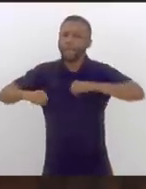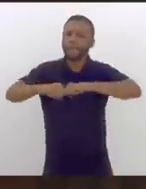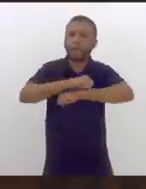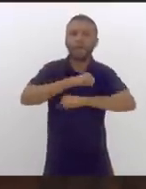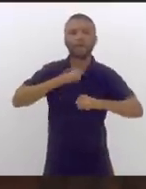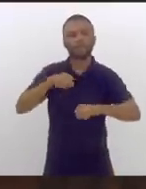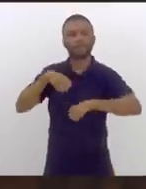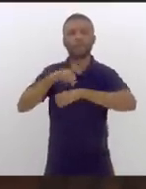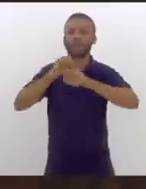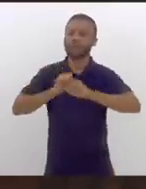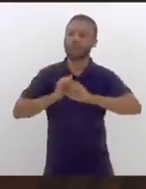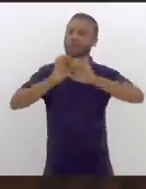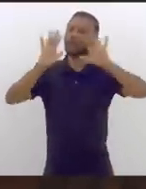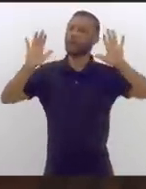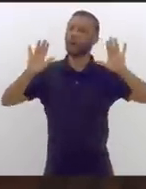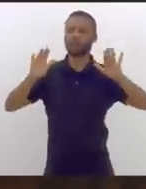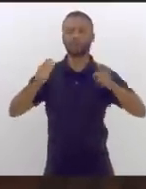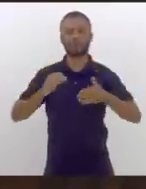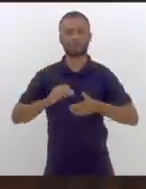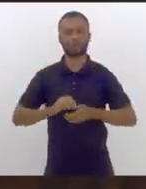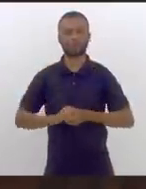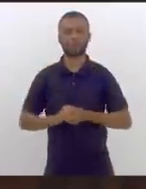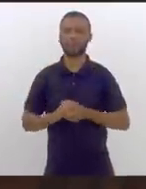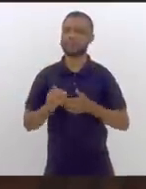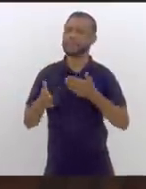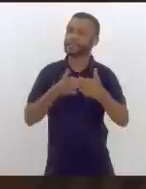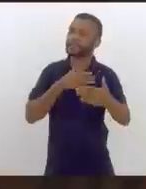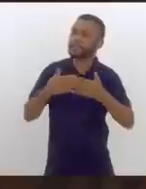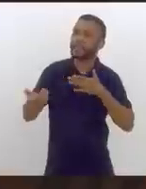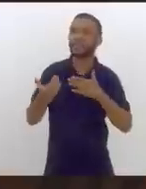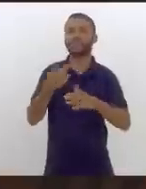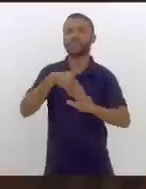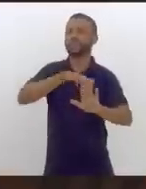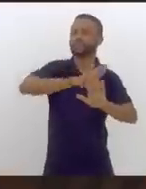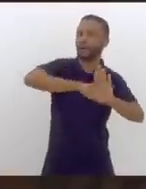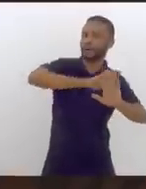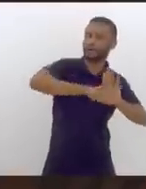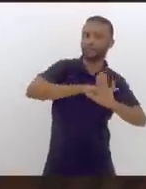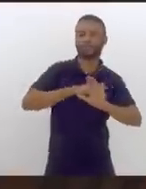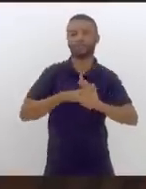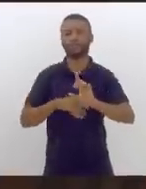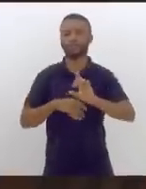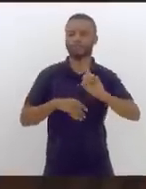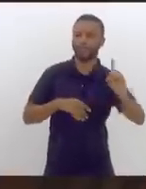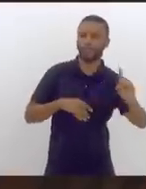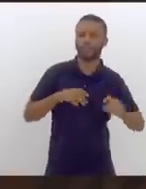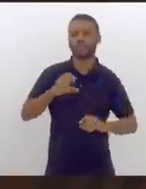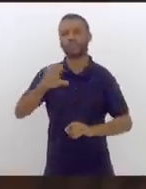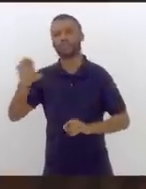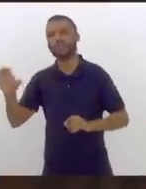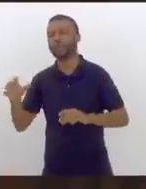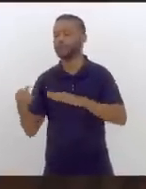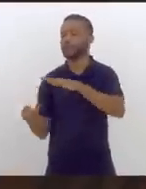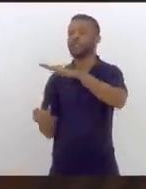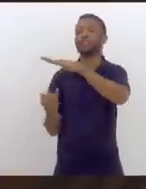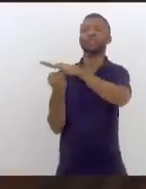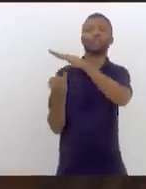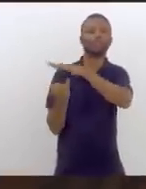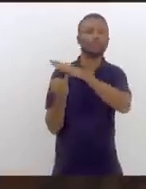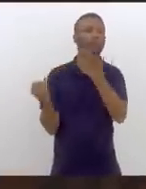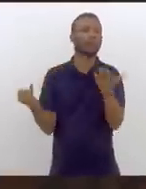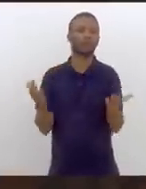claro e dependente de posição Independente de qual instituição seja a Polícia Militar Polícia Civil